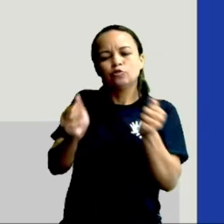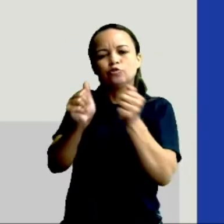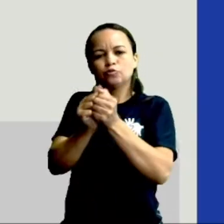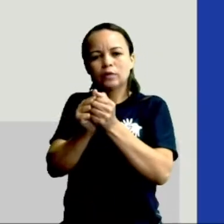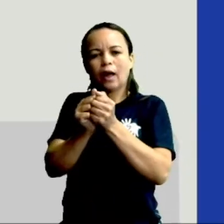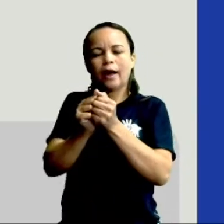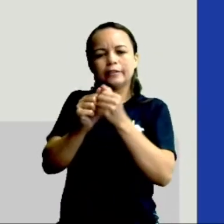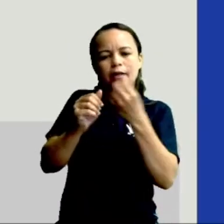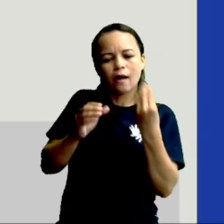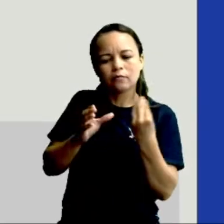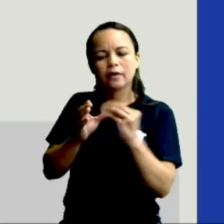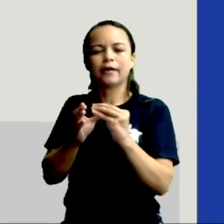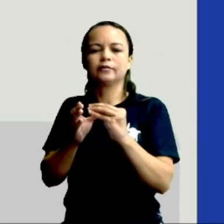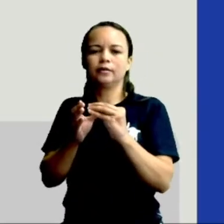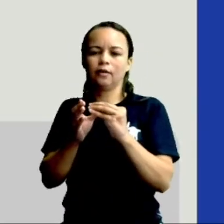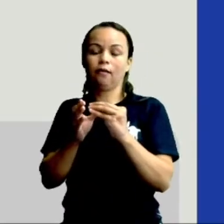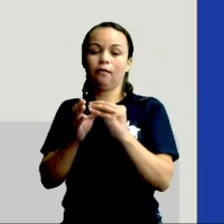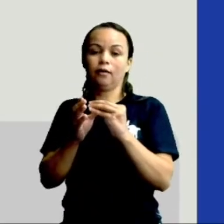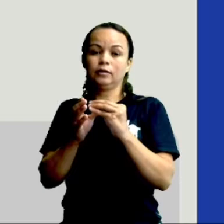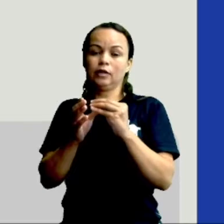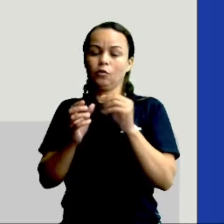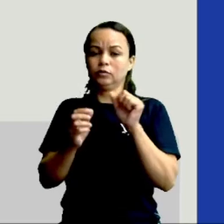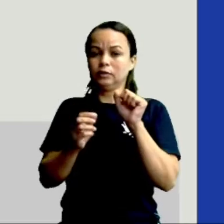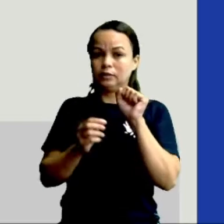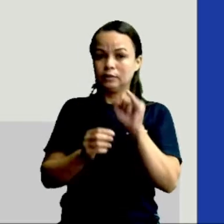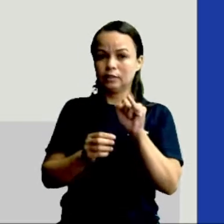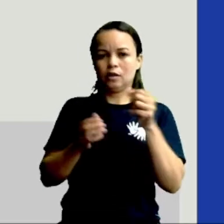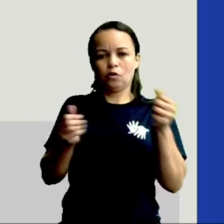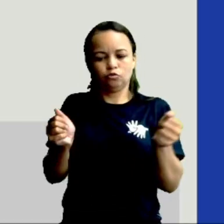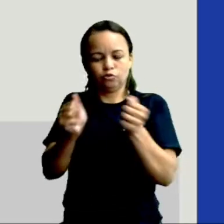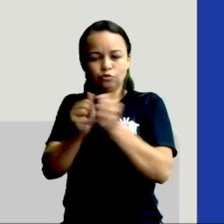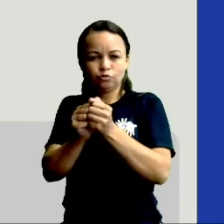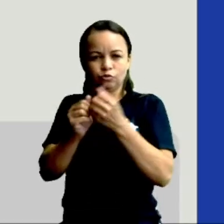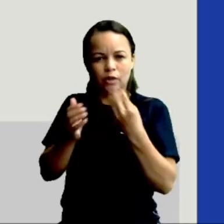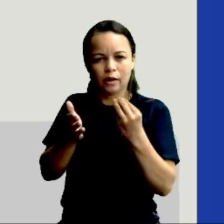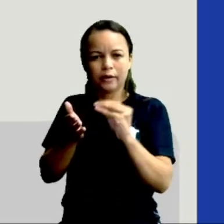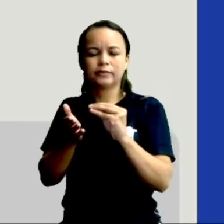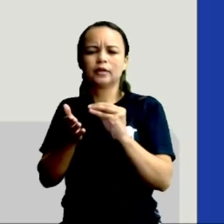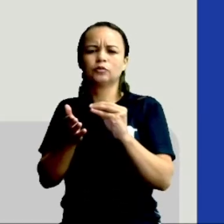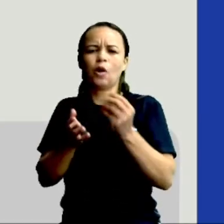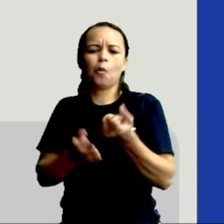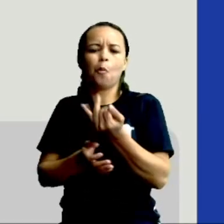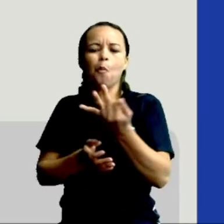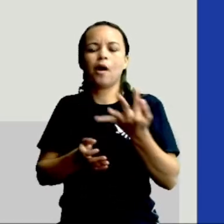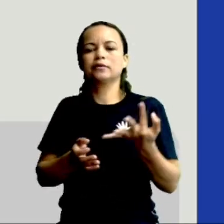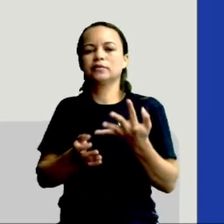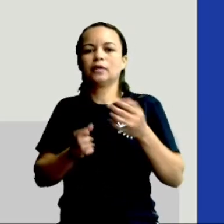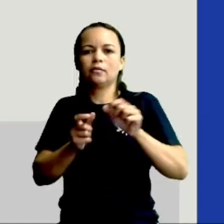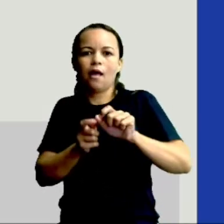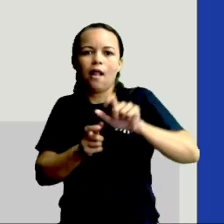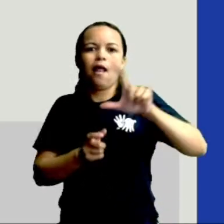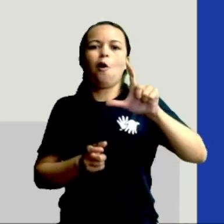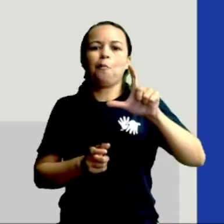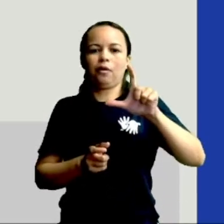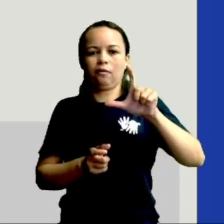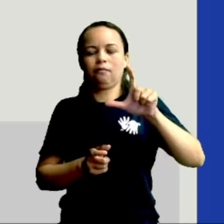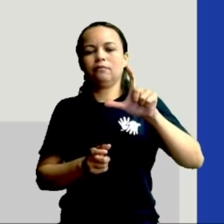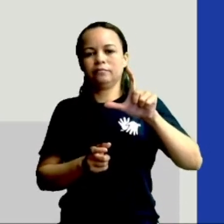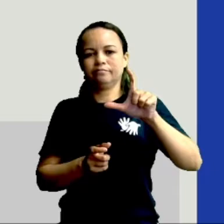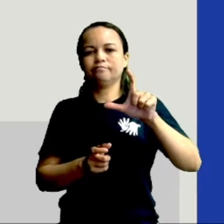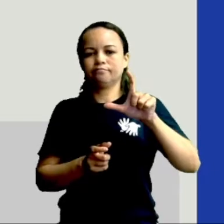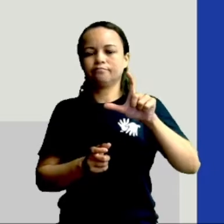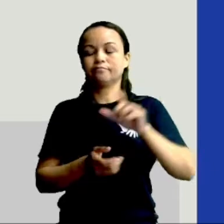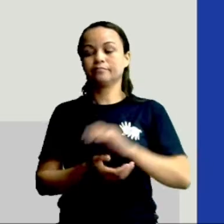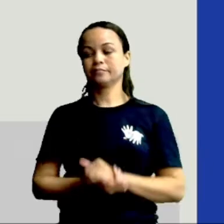de acrescentar. Então, se eu junto e acrescento, nossa quantidade ela aumenta,